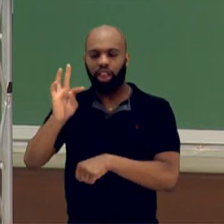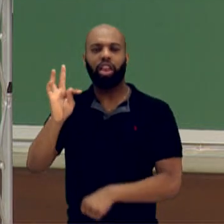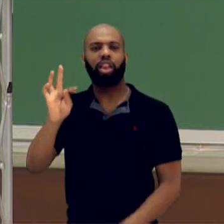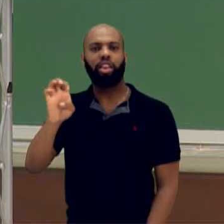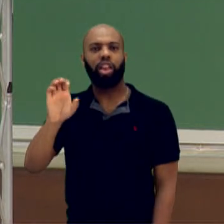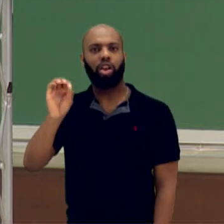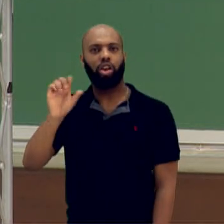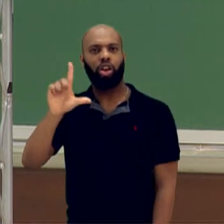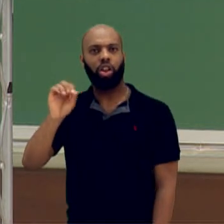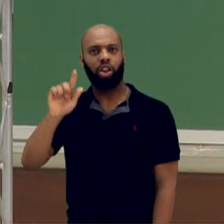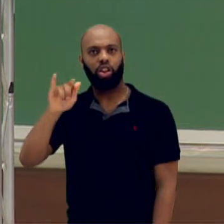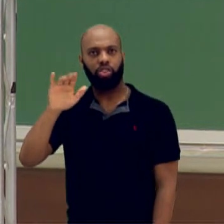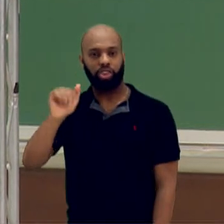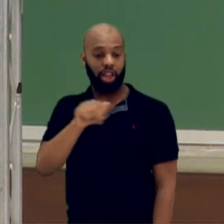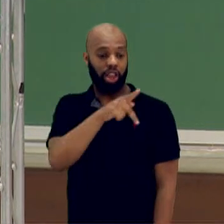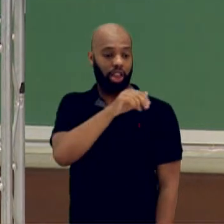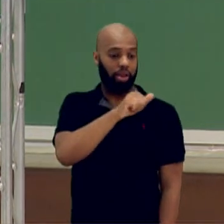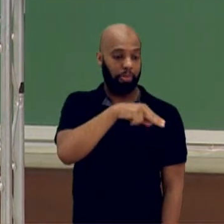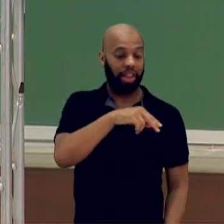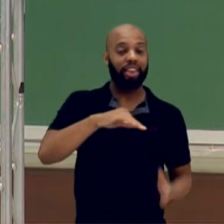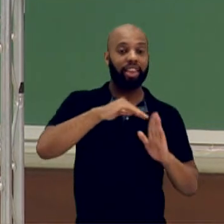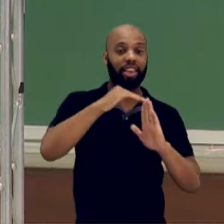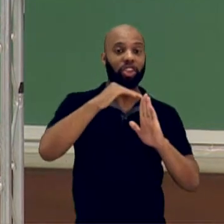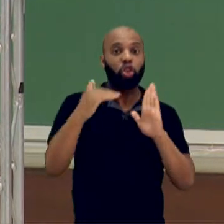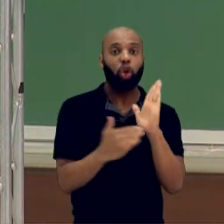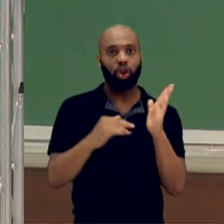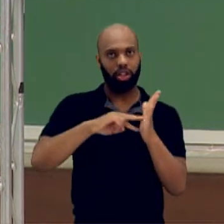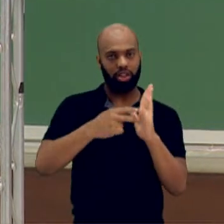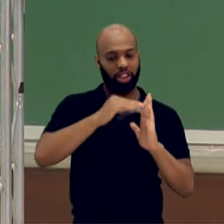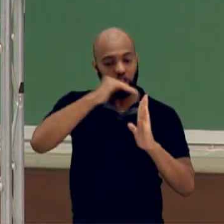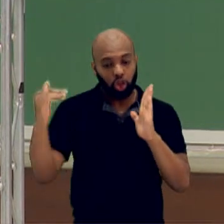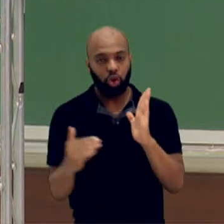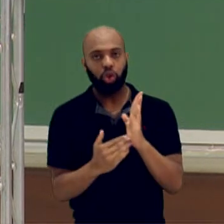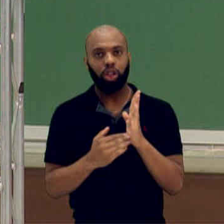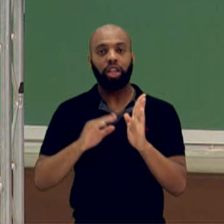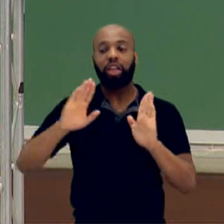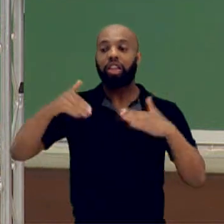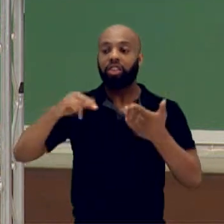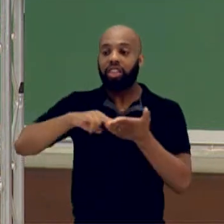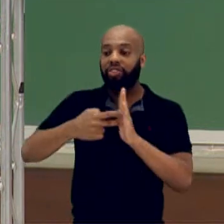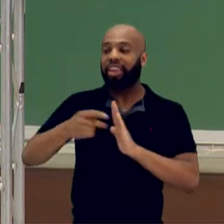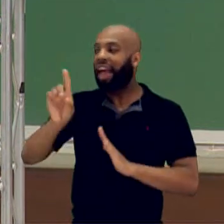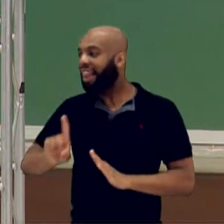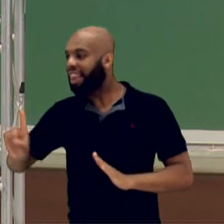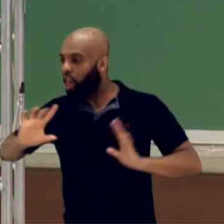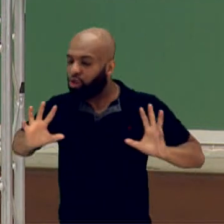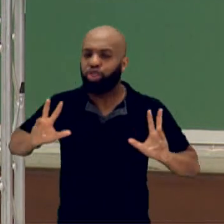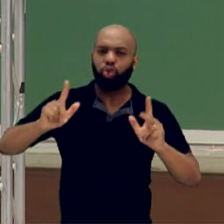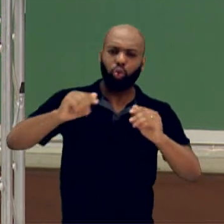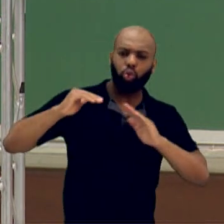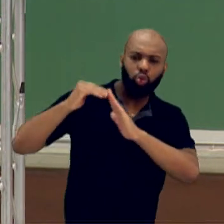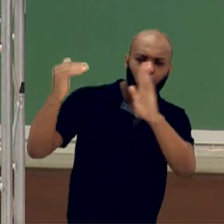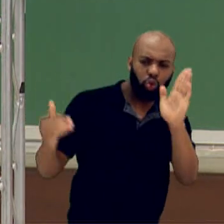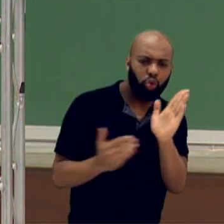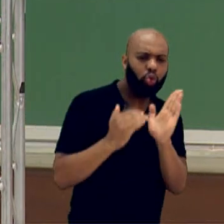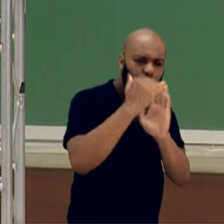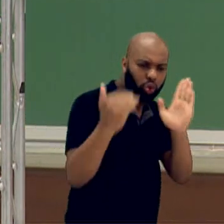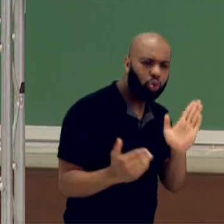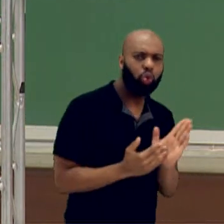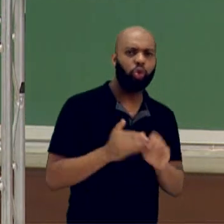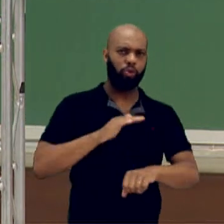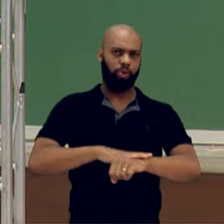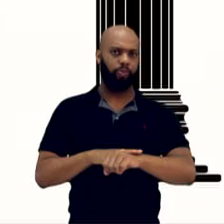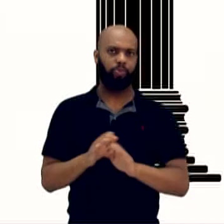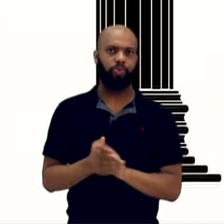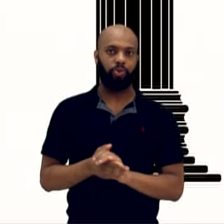tá? Pan significa todo. Então seria Deus em todo lugar, Deus a todo instante, tá? Para